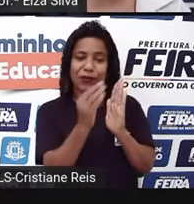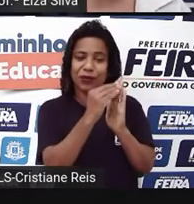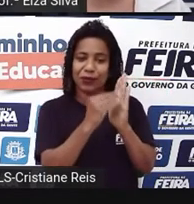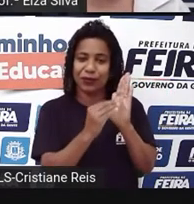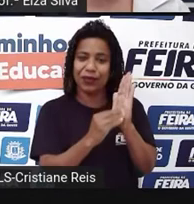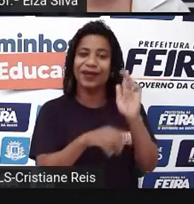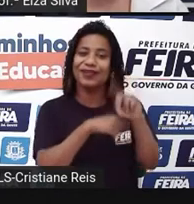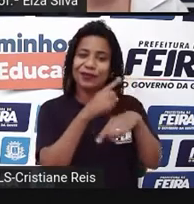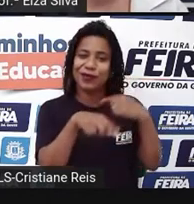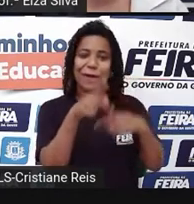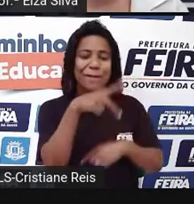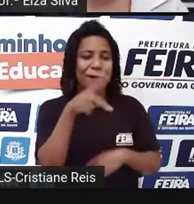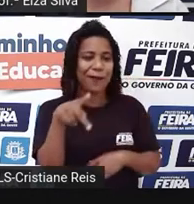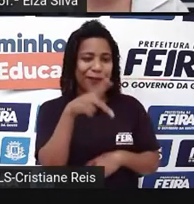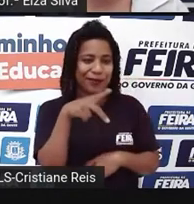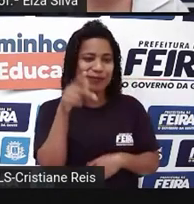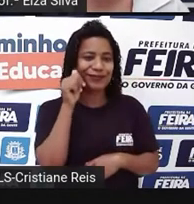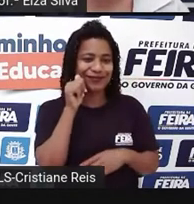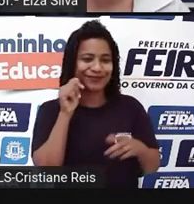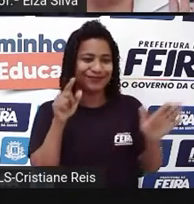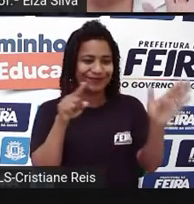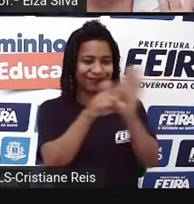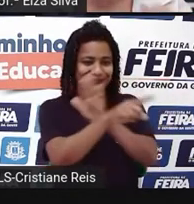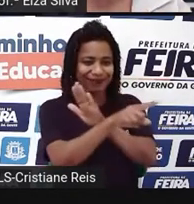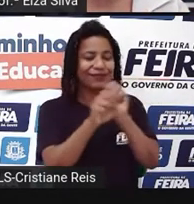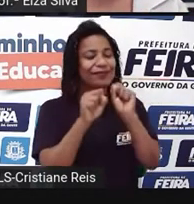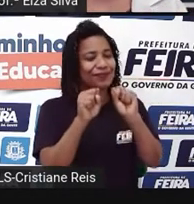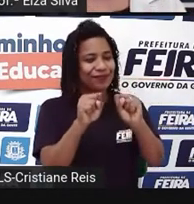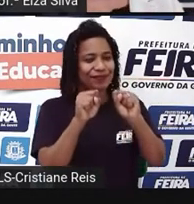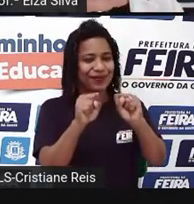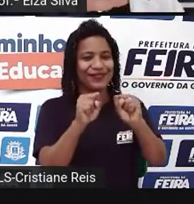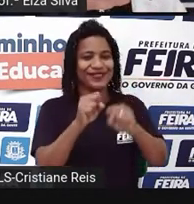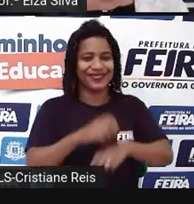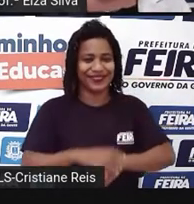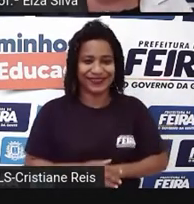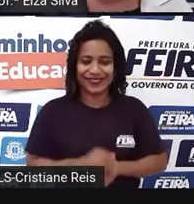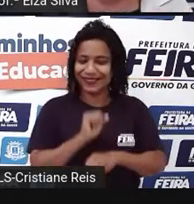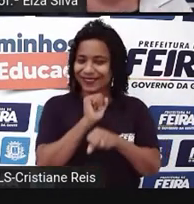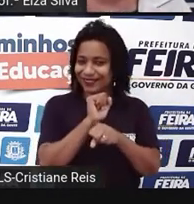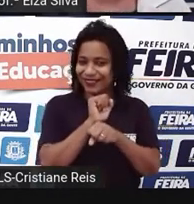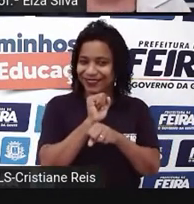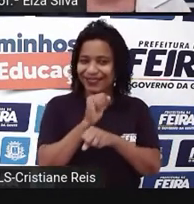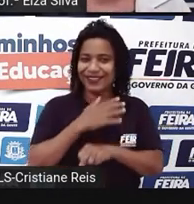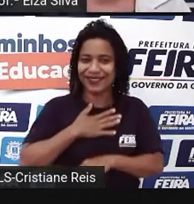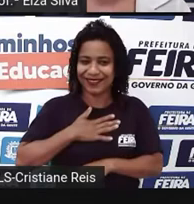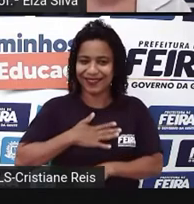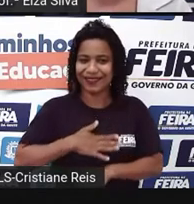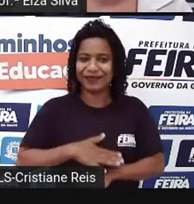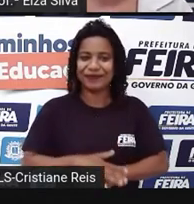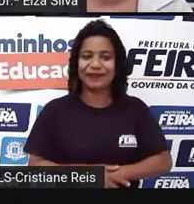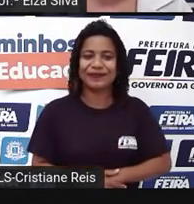primeira oportunidade. Ok, let's go. Just a moment, please. Só um minutinho, por favor.